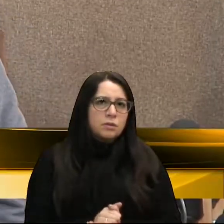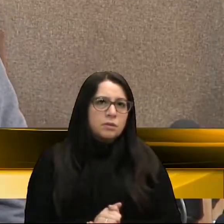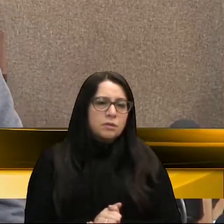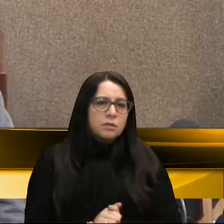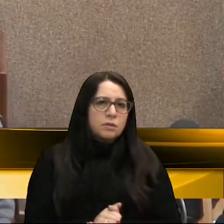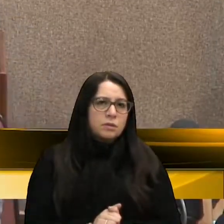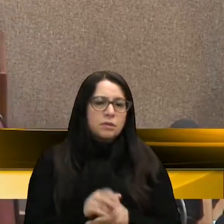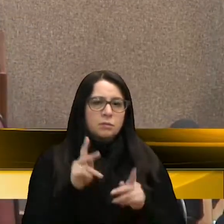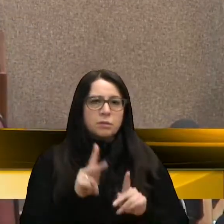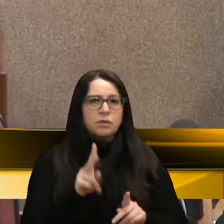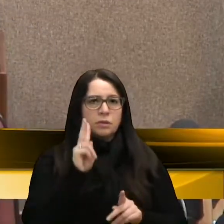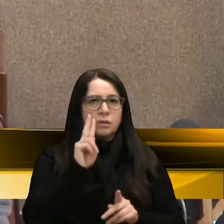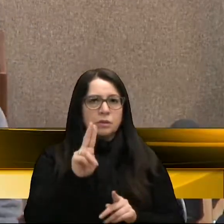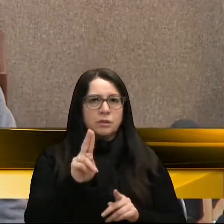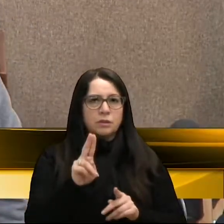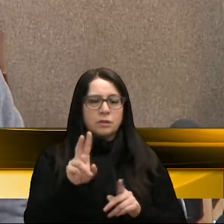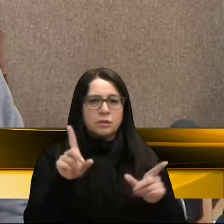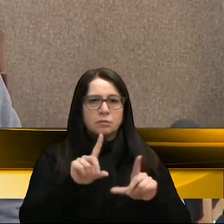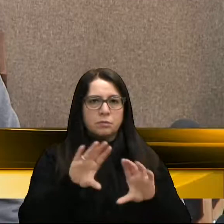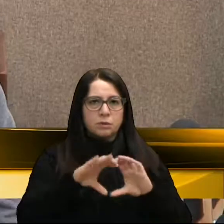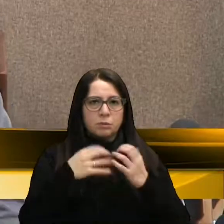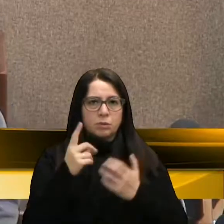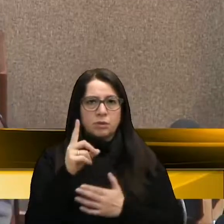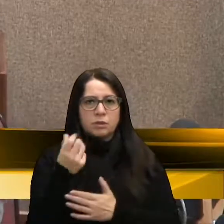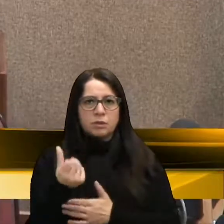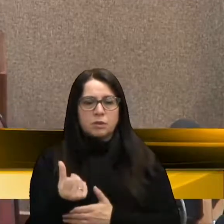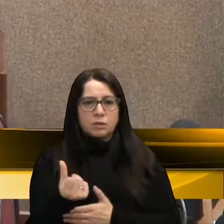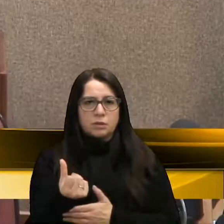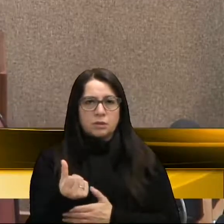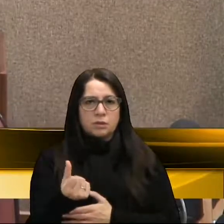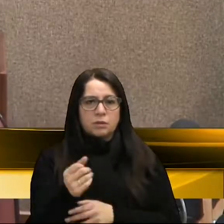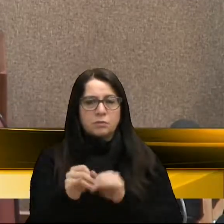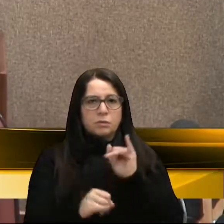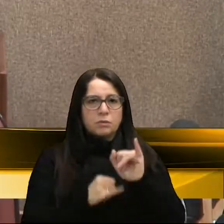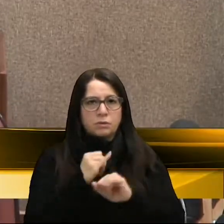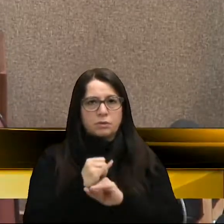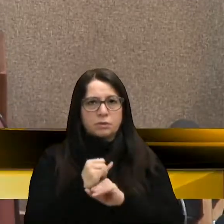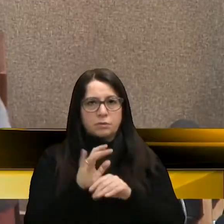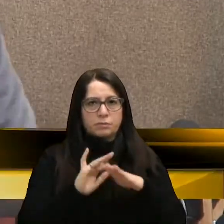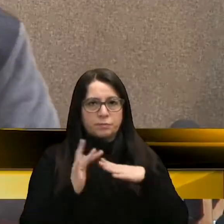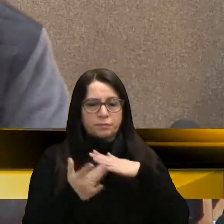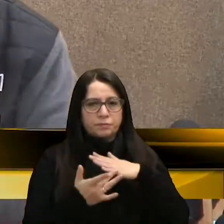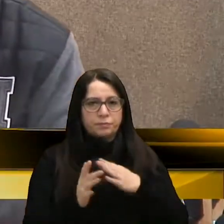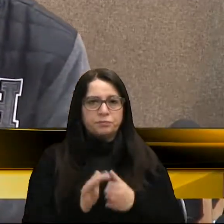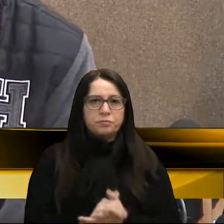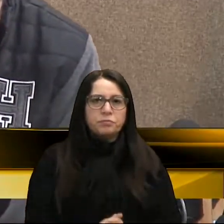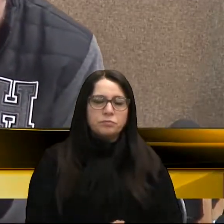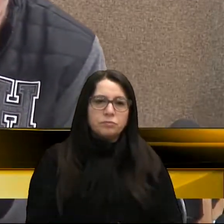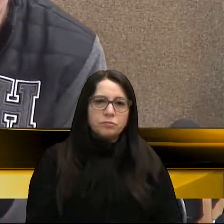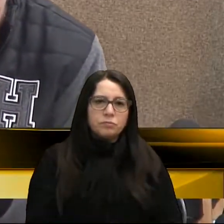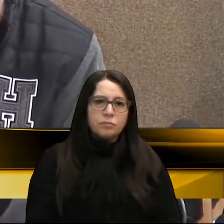As pessoas que nos assistem através da TV Câmara, canal 16, ou pela internet, pelas redes sociais.